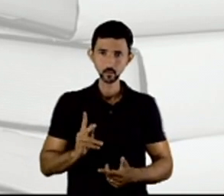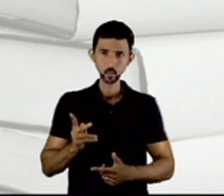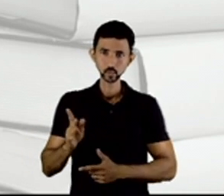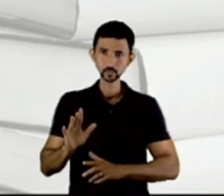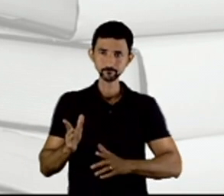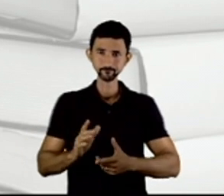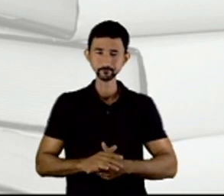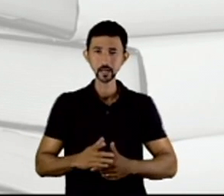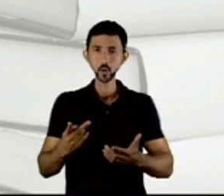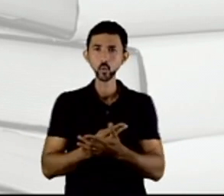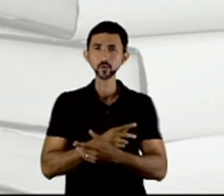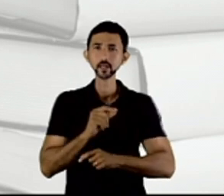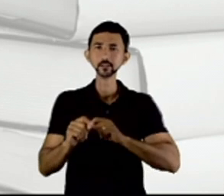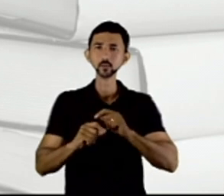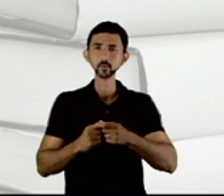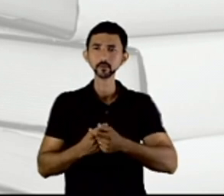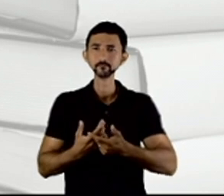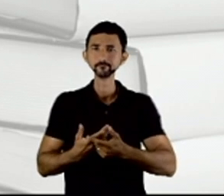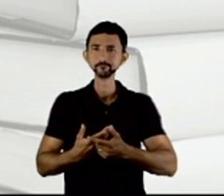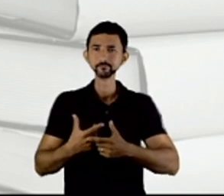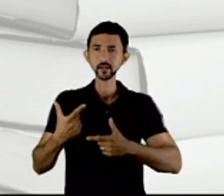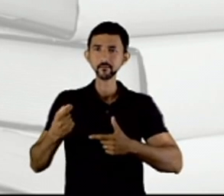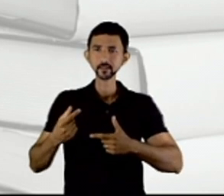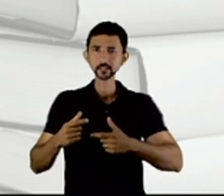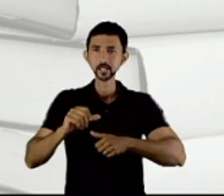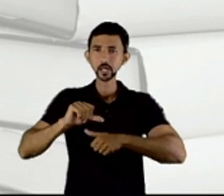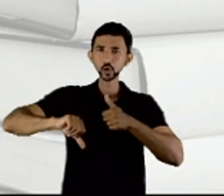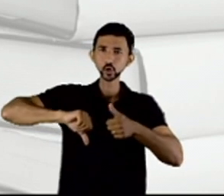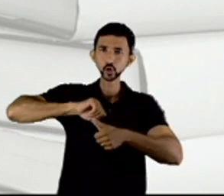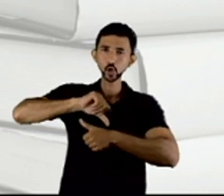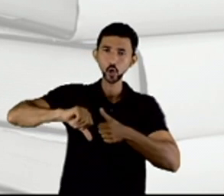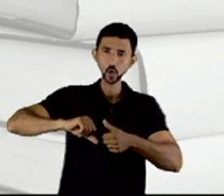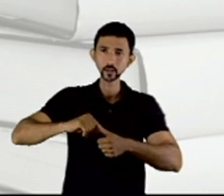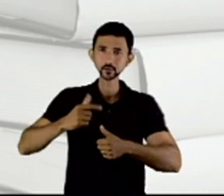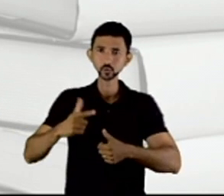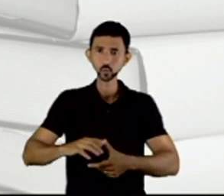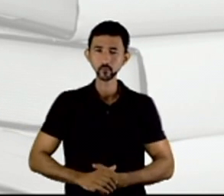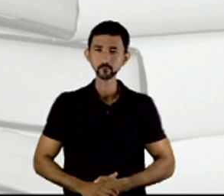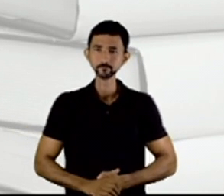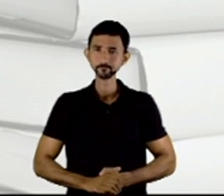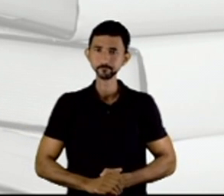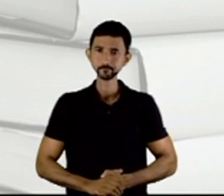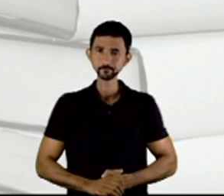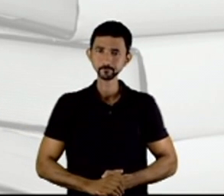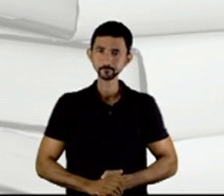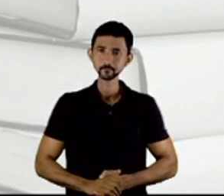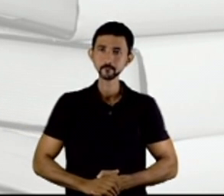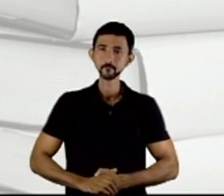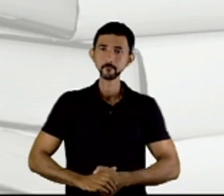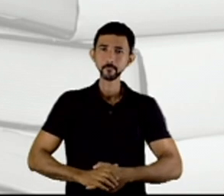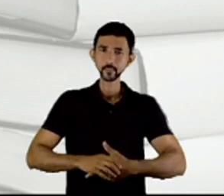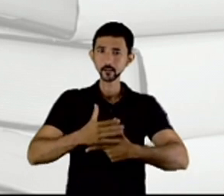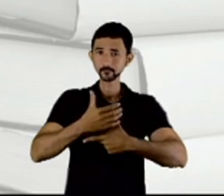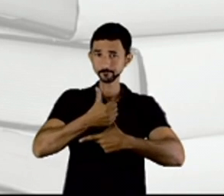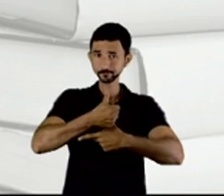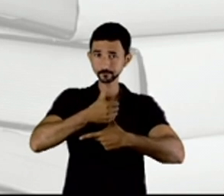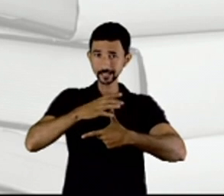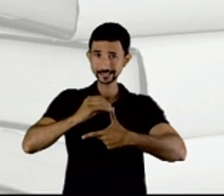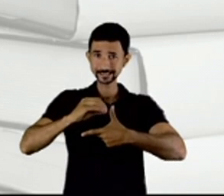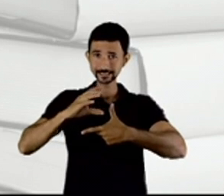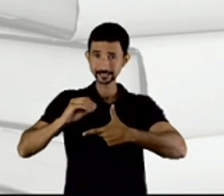continuar 10 dividindo por 20. Aí você transforma esses 10 décimos em centésimos. E aí